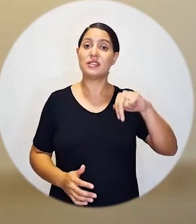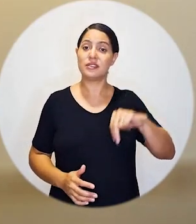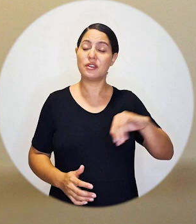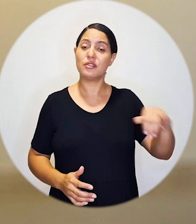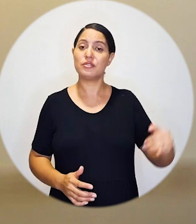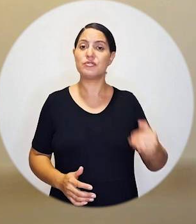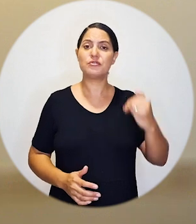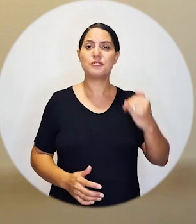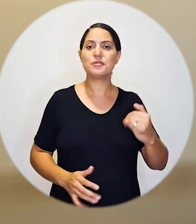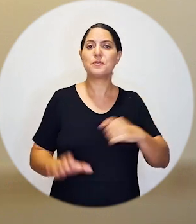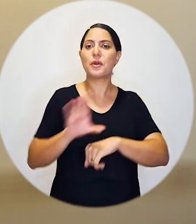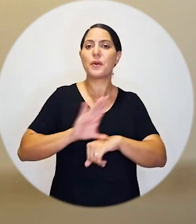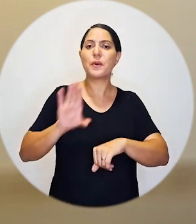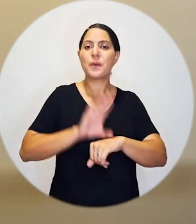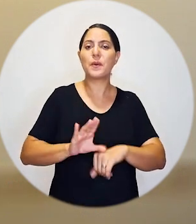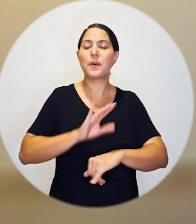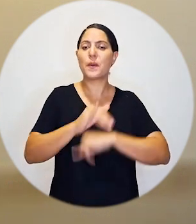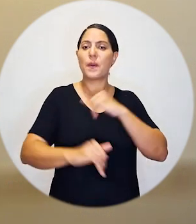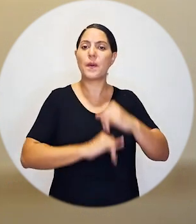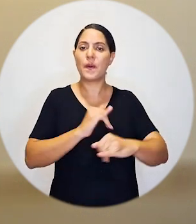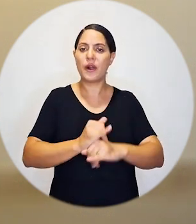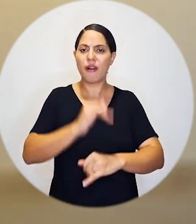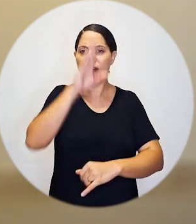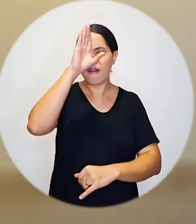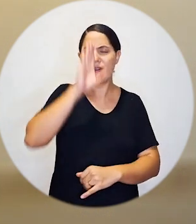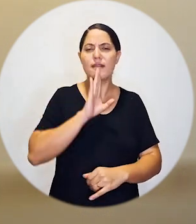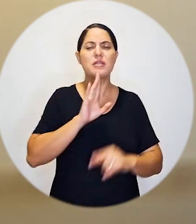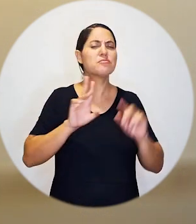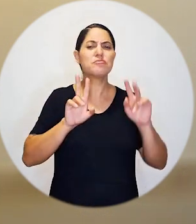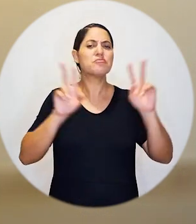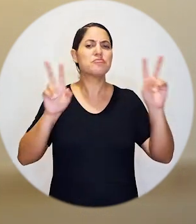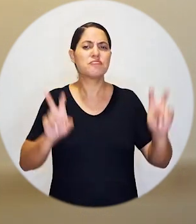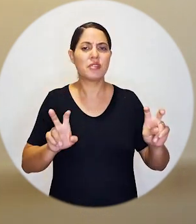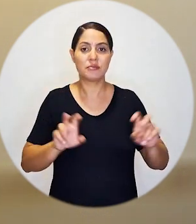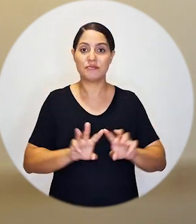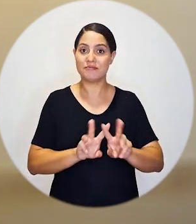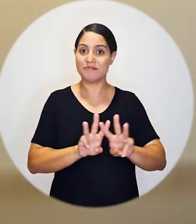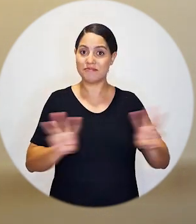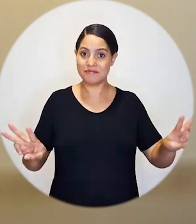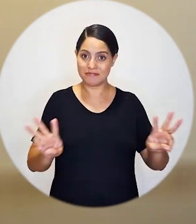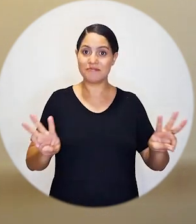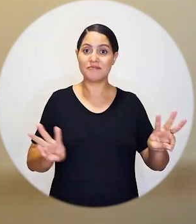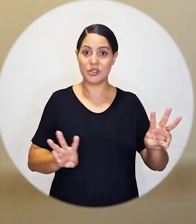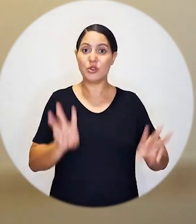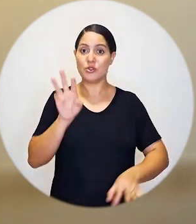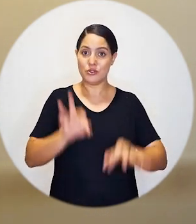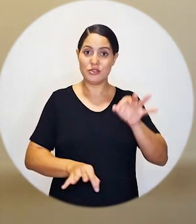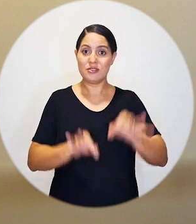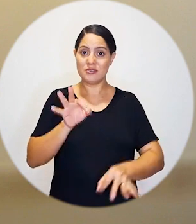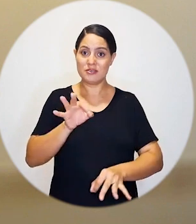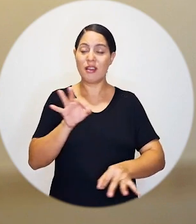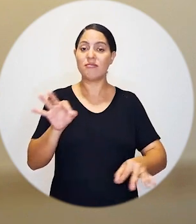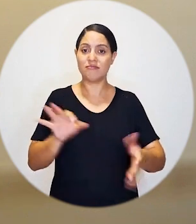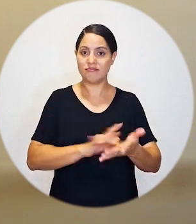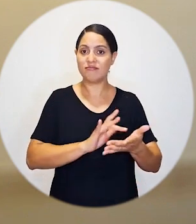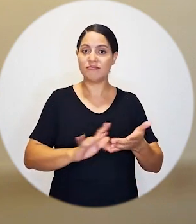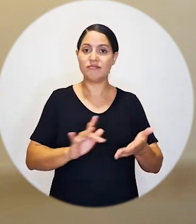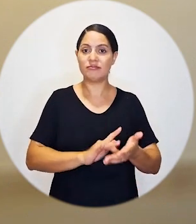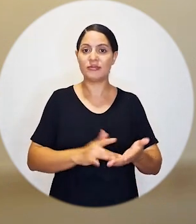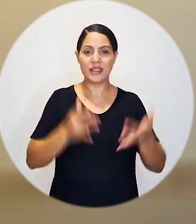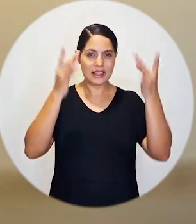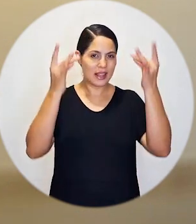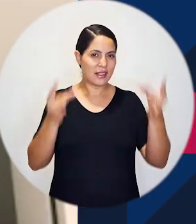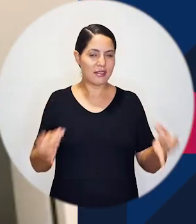e gratuito para advogados e advogadas do país sobre o uso do domicílio judicial eletrônico. Os detalhes você acompanha